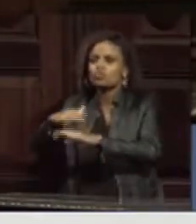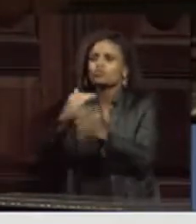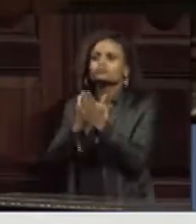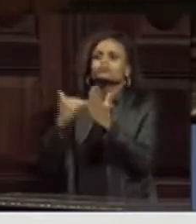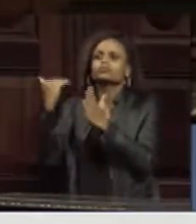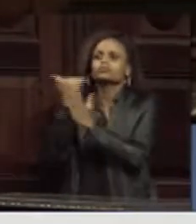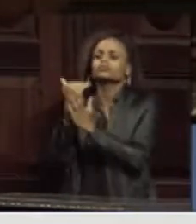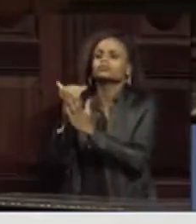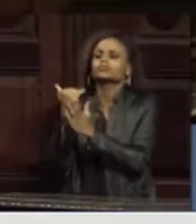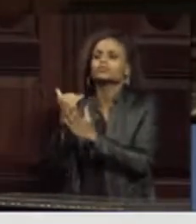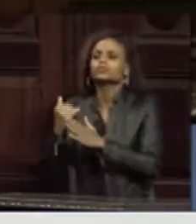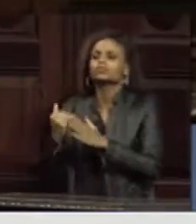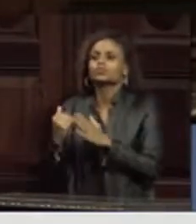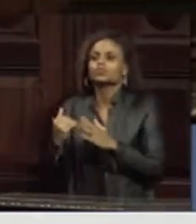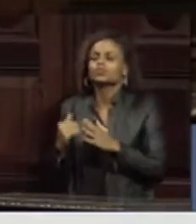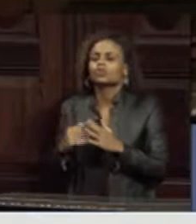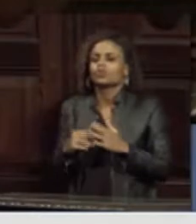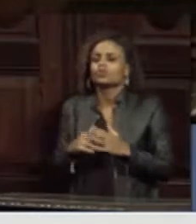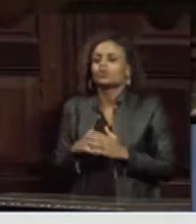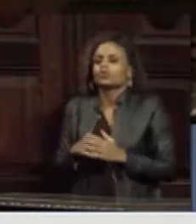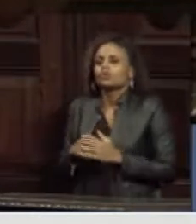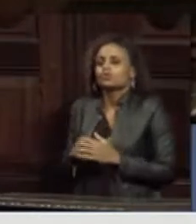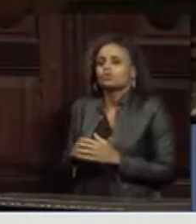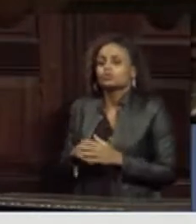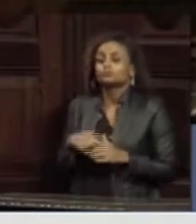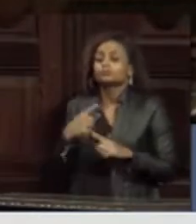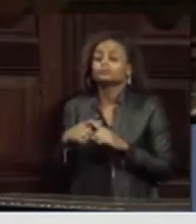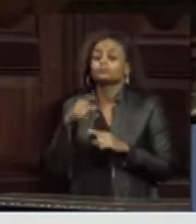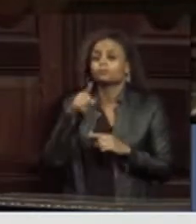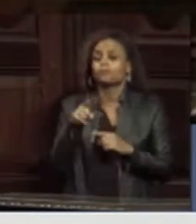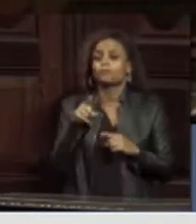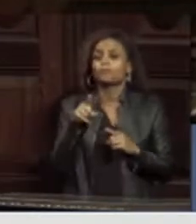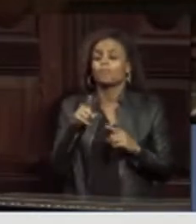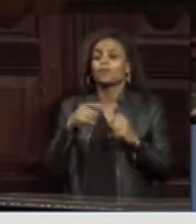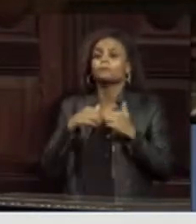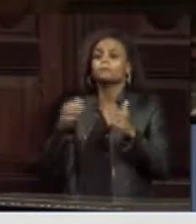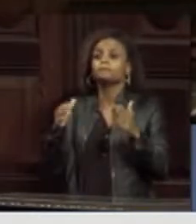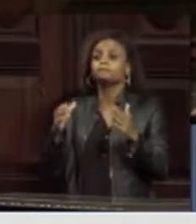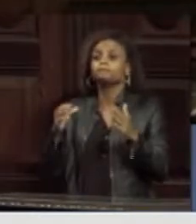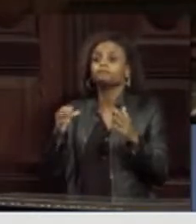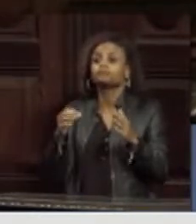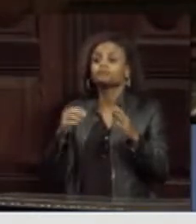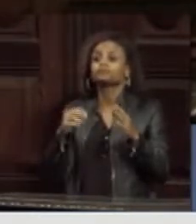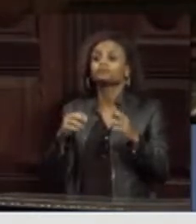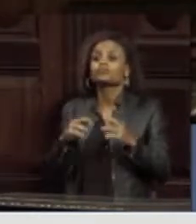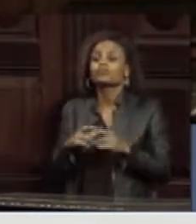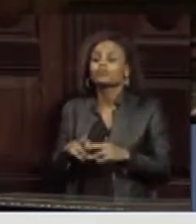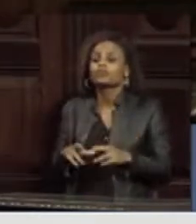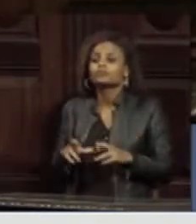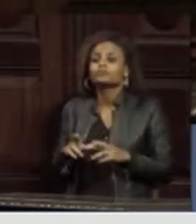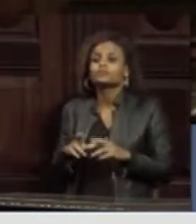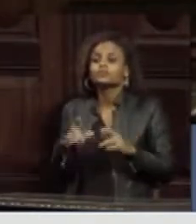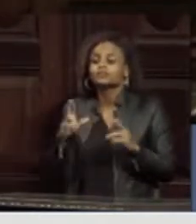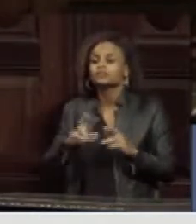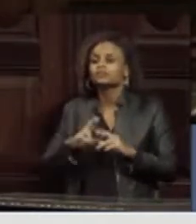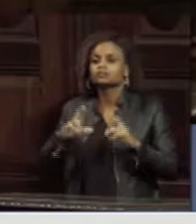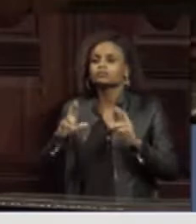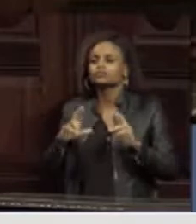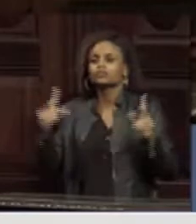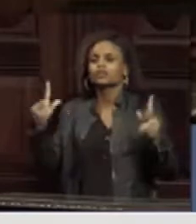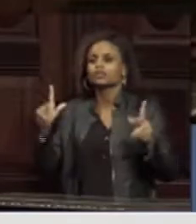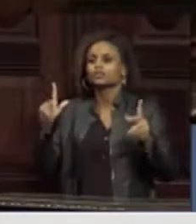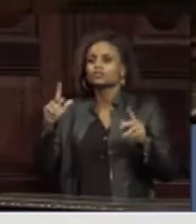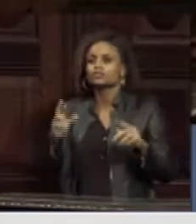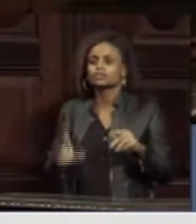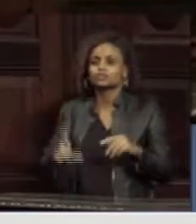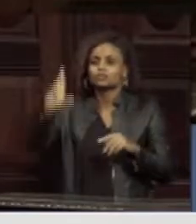nível de protestos. E lá se revela uma outra liderança política,